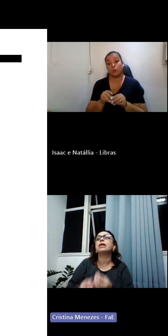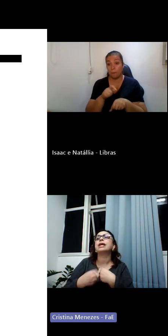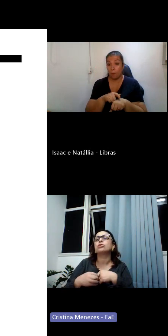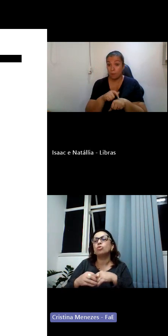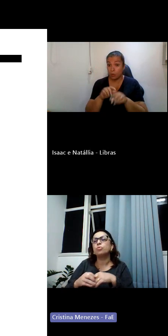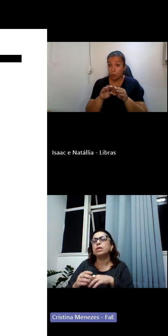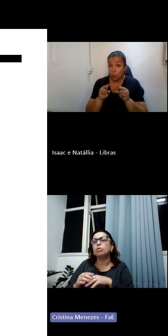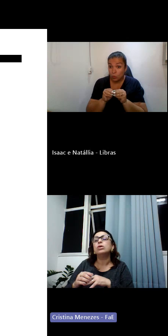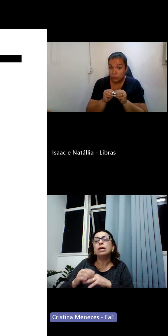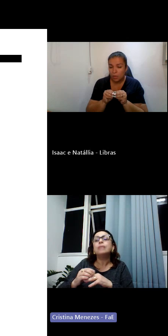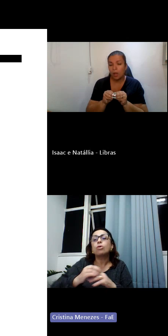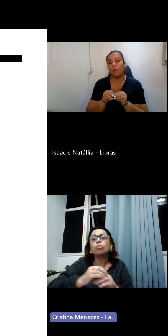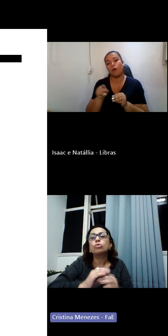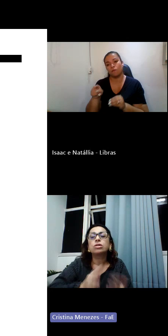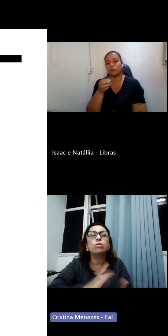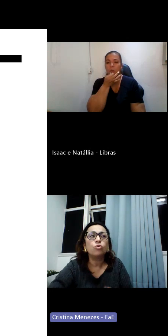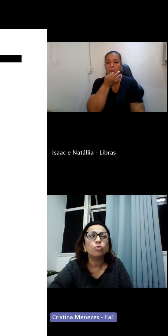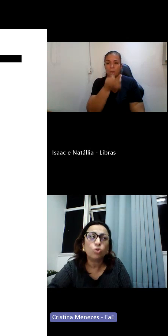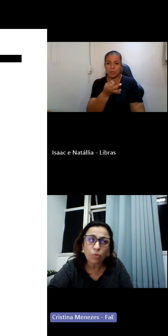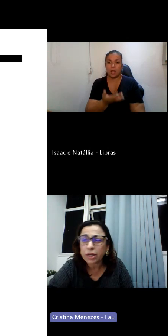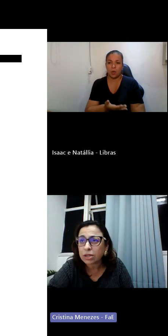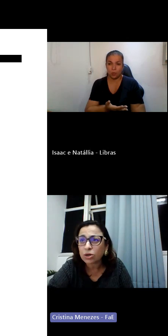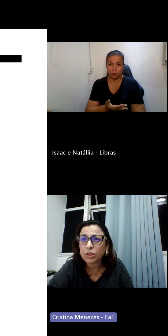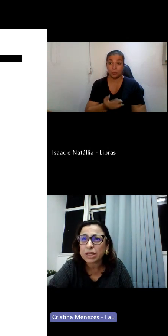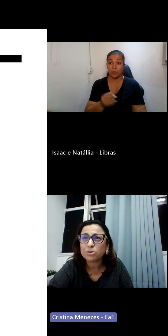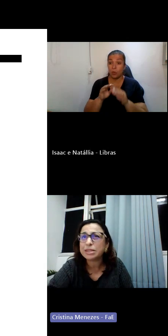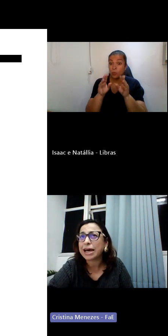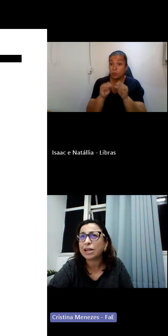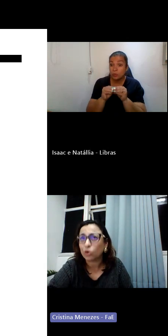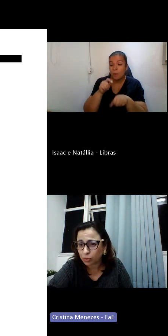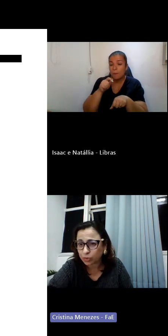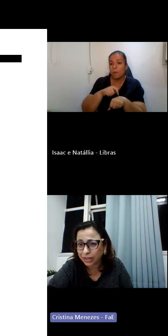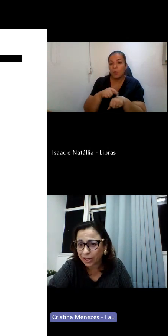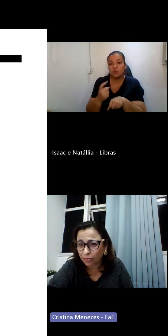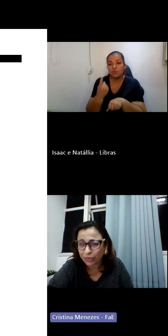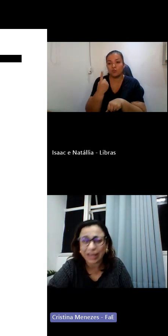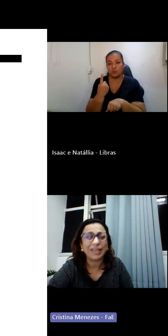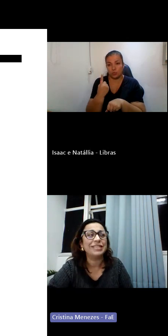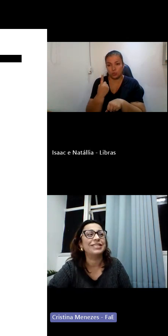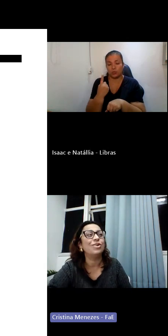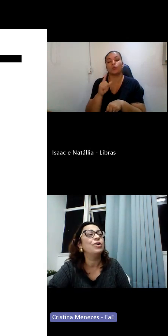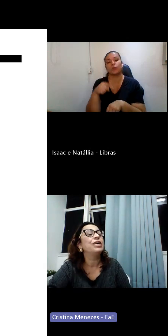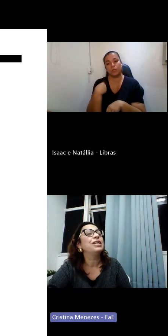você vai dar a sua opinião. Na conclusão é o único momento que nós podemos dar a nossa opinião,